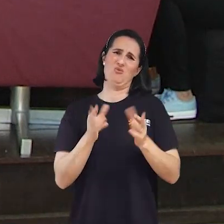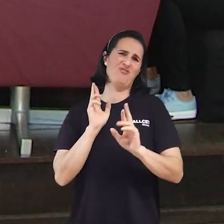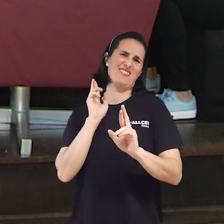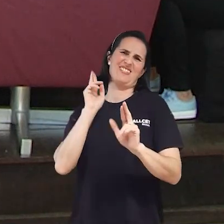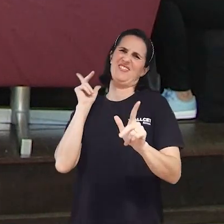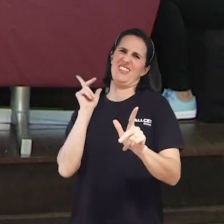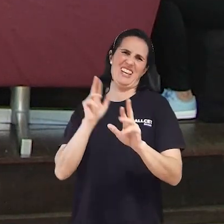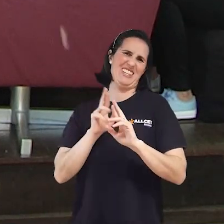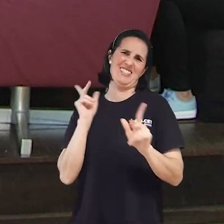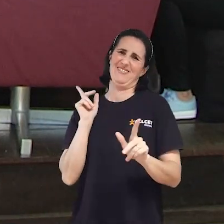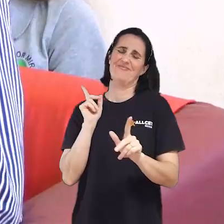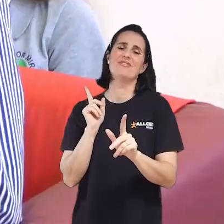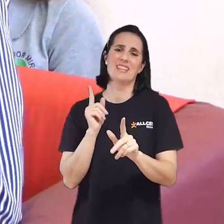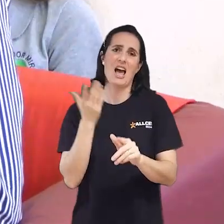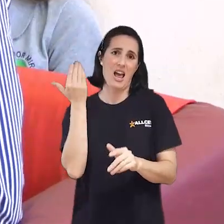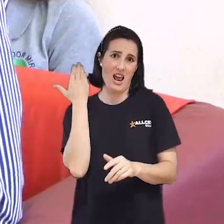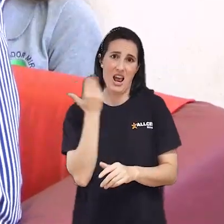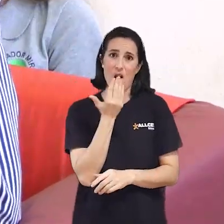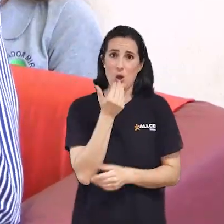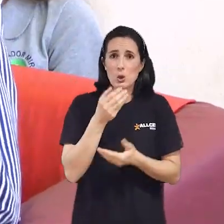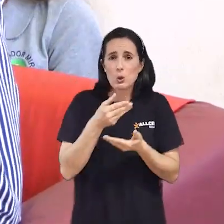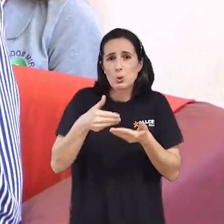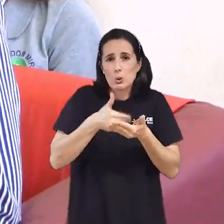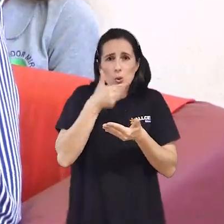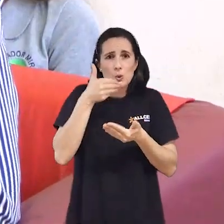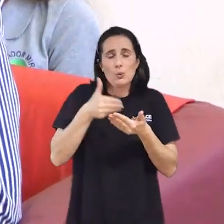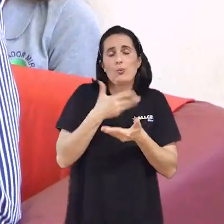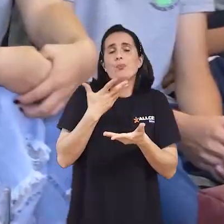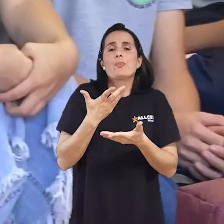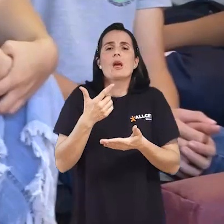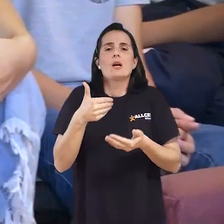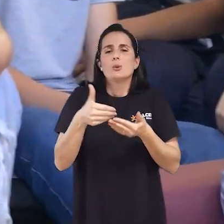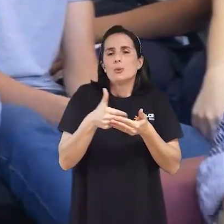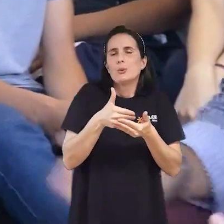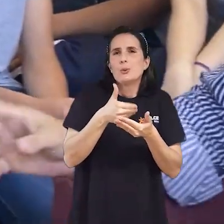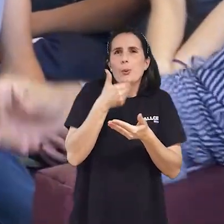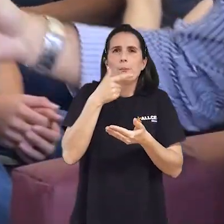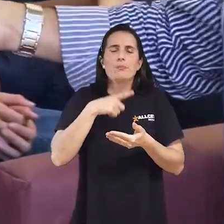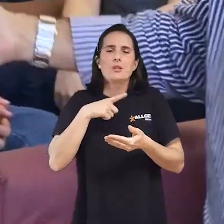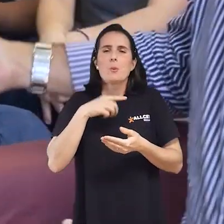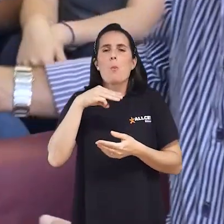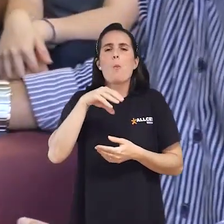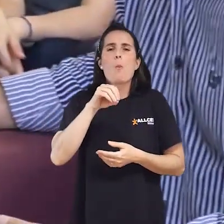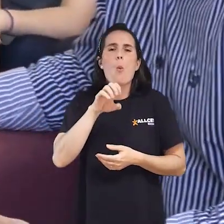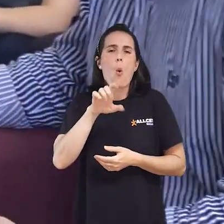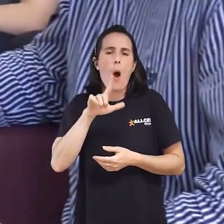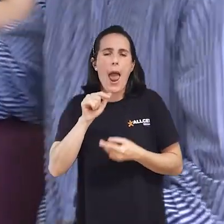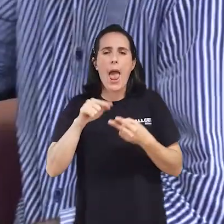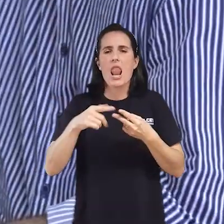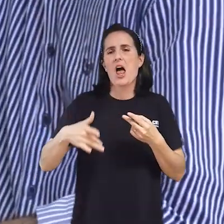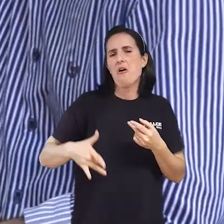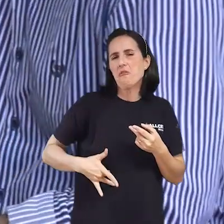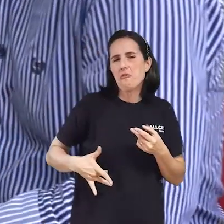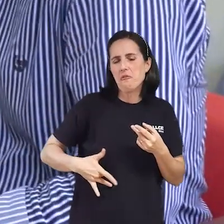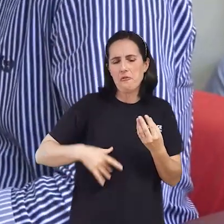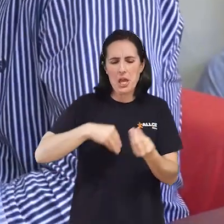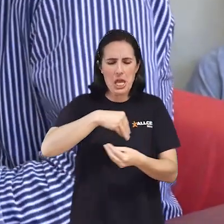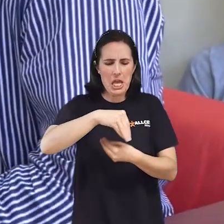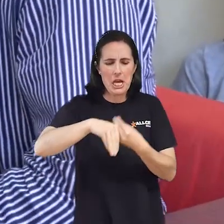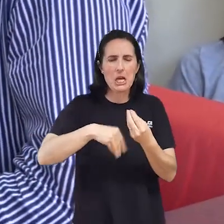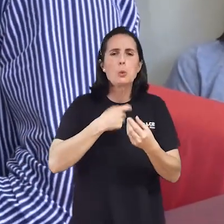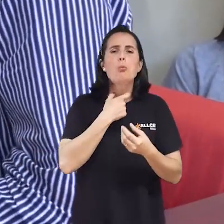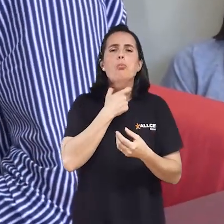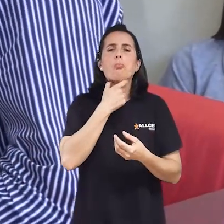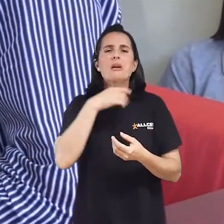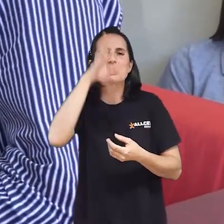Eu gostava da sopa, né? Da sopa de galinha, né? Que não é a sopa que tem hoje, que vocês comem, porque a sopa que a